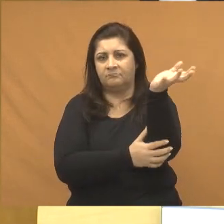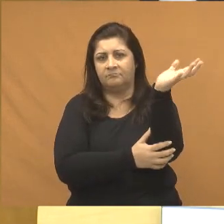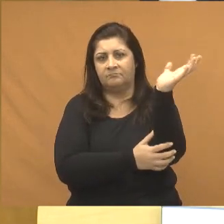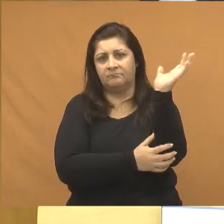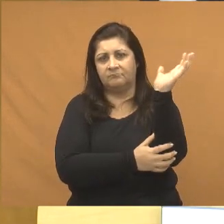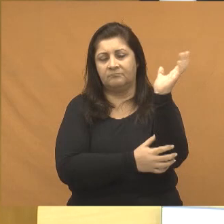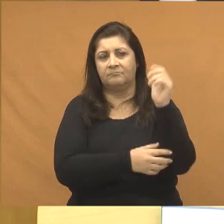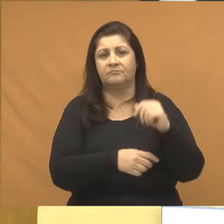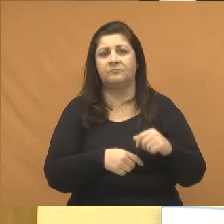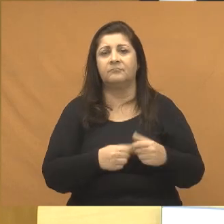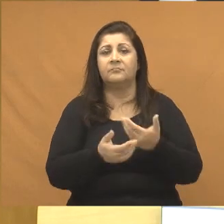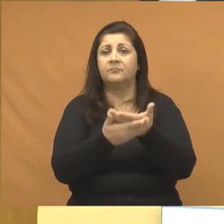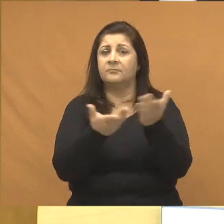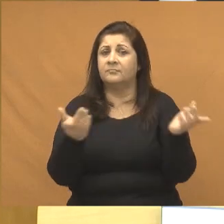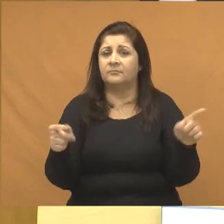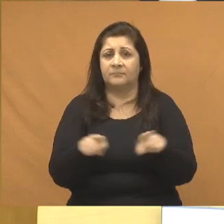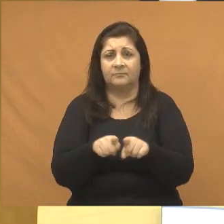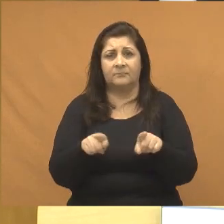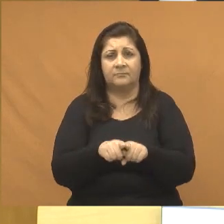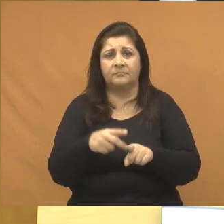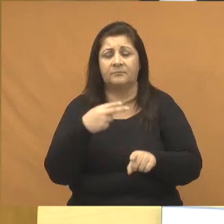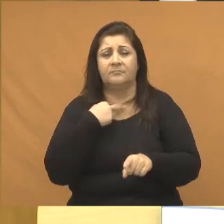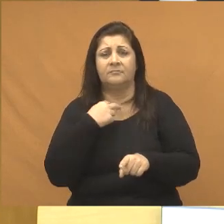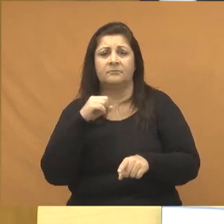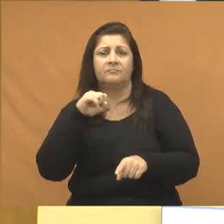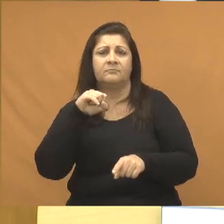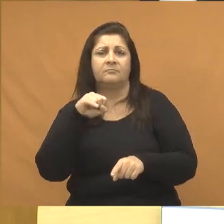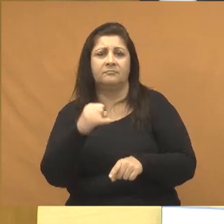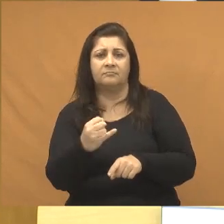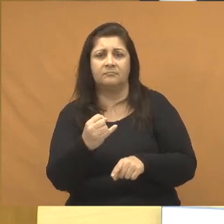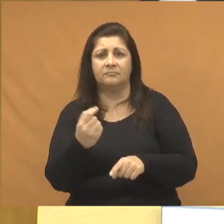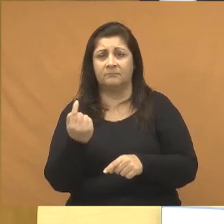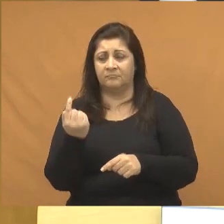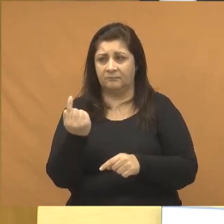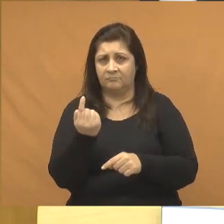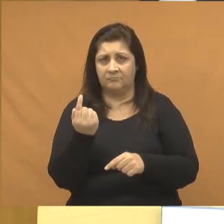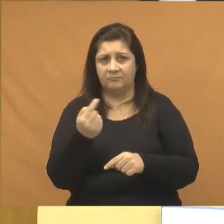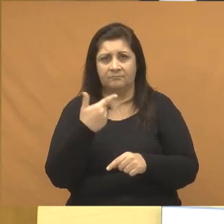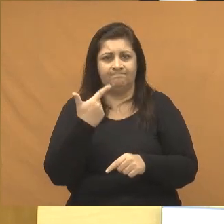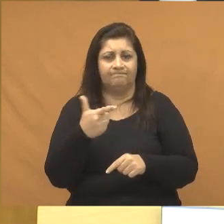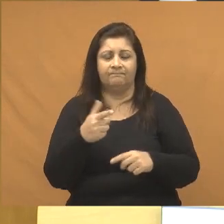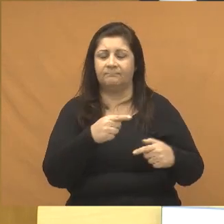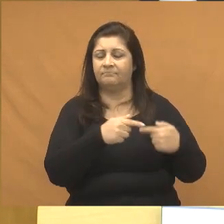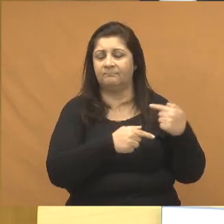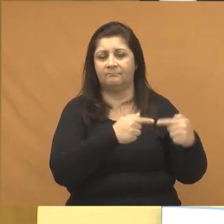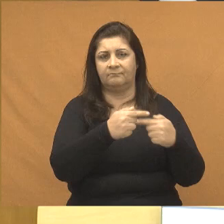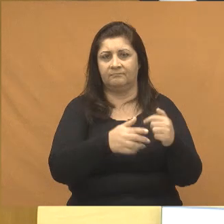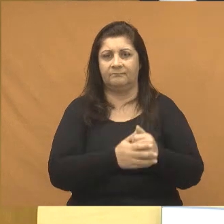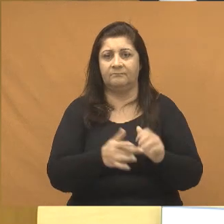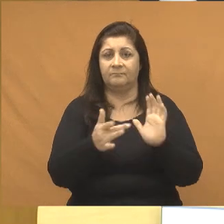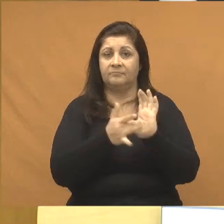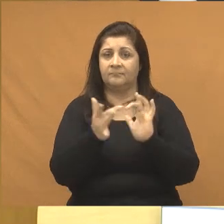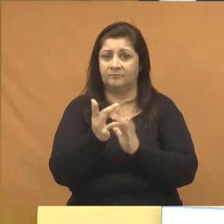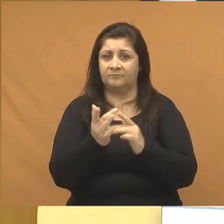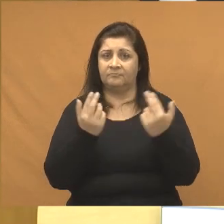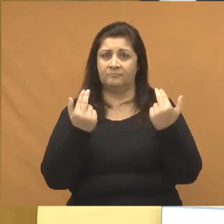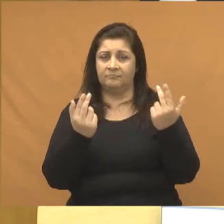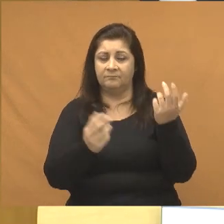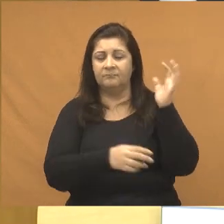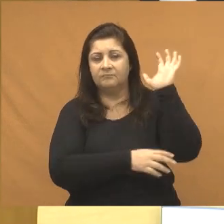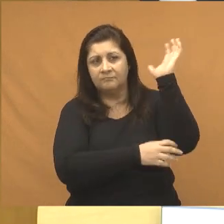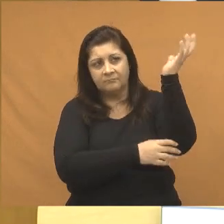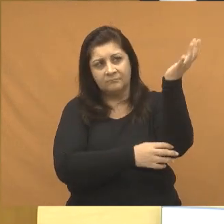podereis dar frutos se não permanecerdes em mim. Eu sou a videira e vós os